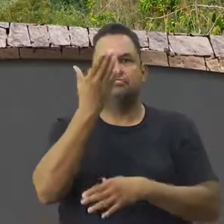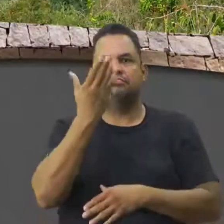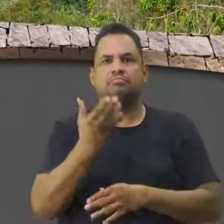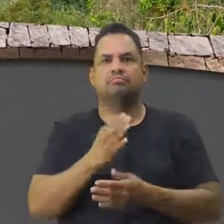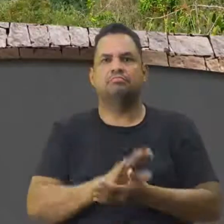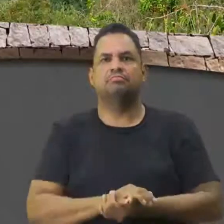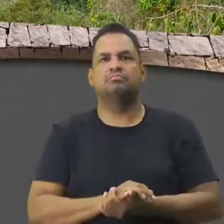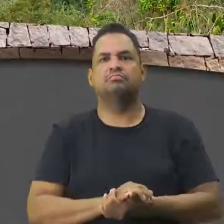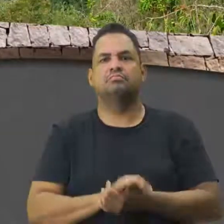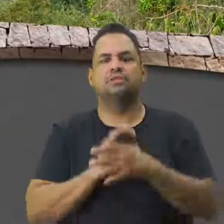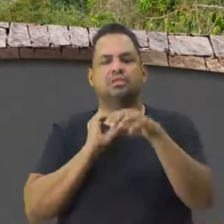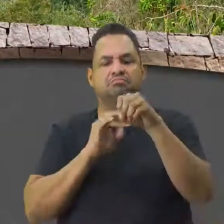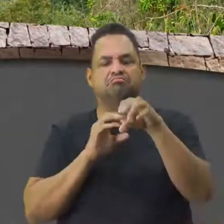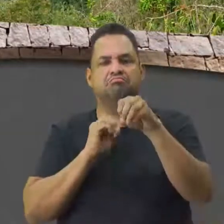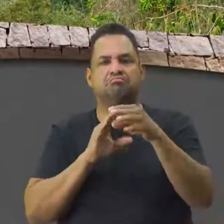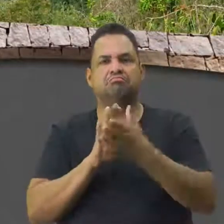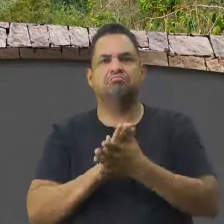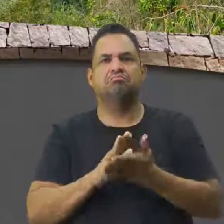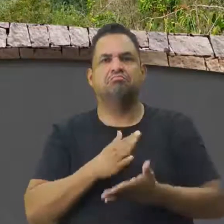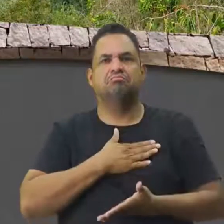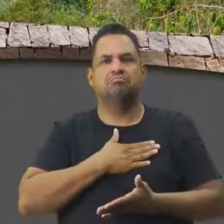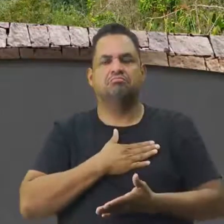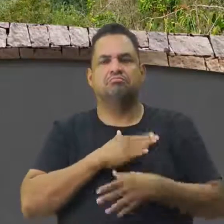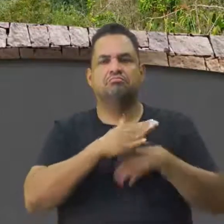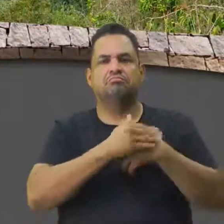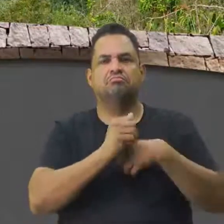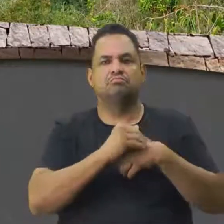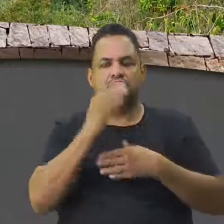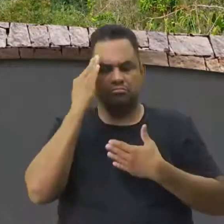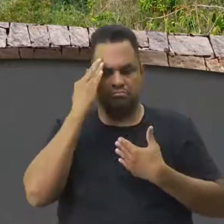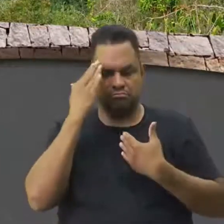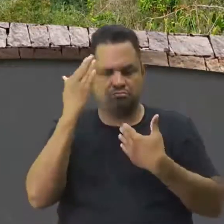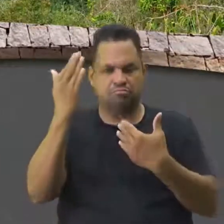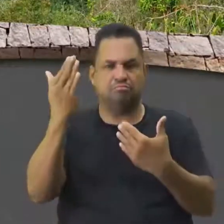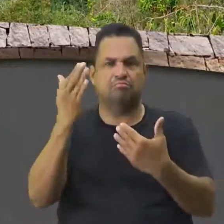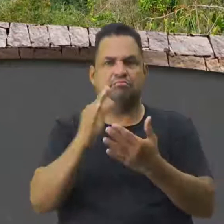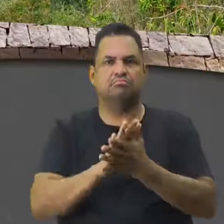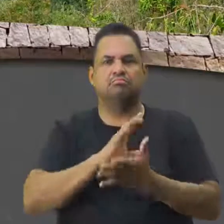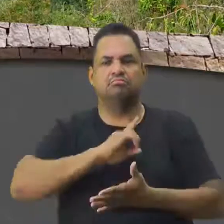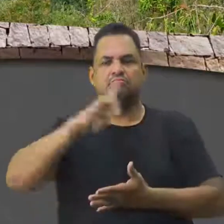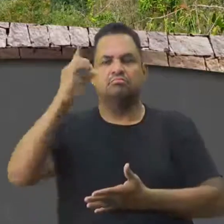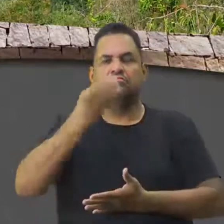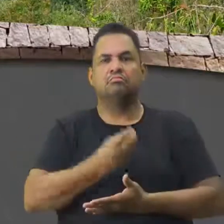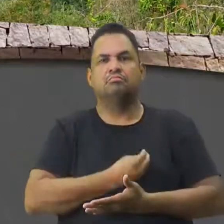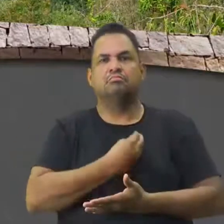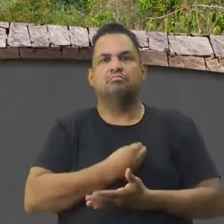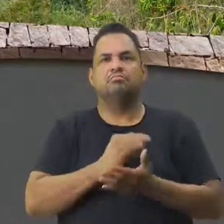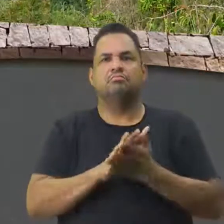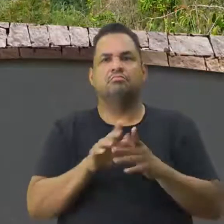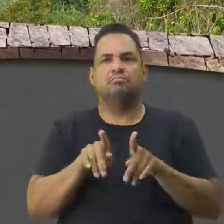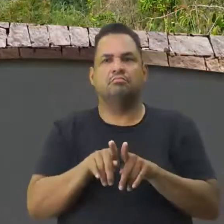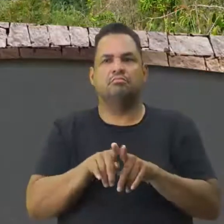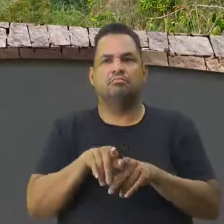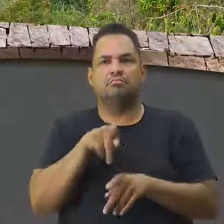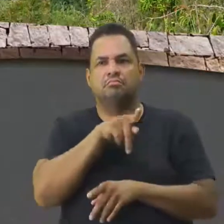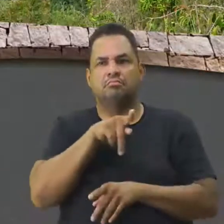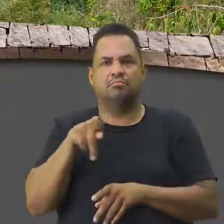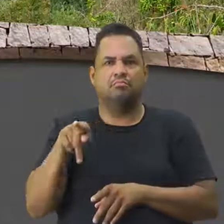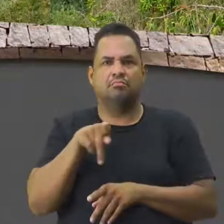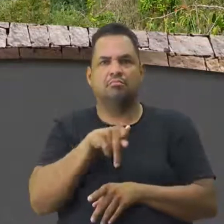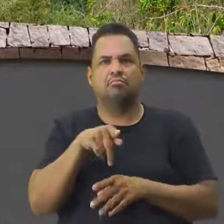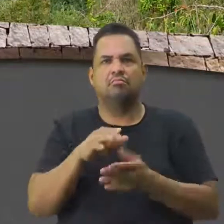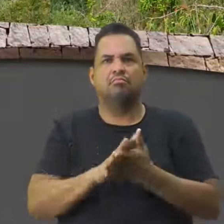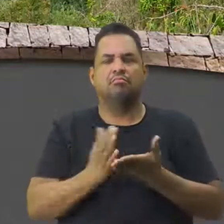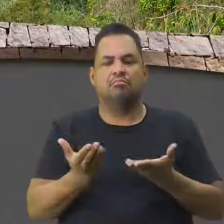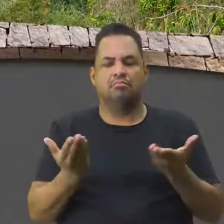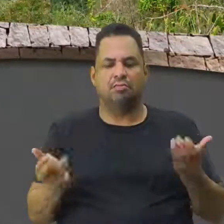educação. Meus queridos jovens, agradeçam a Deus pela vida, mas agradeçam também aos seus professores por